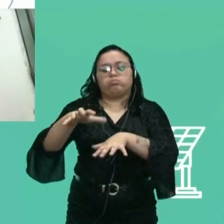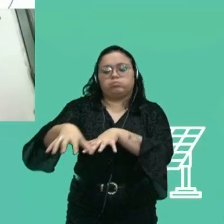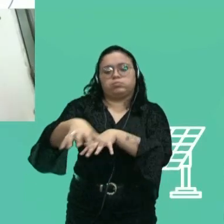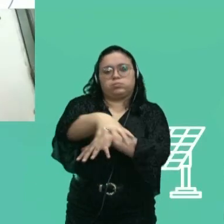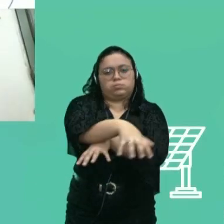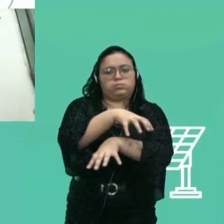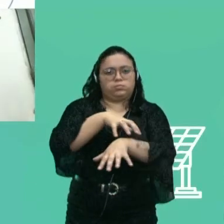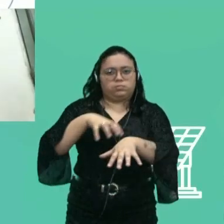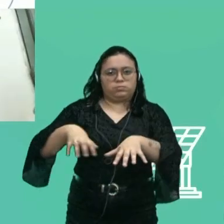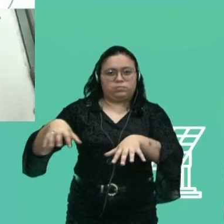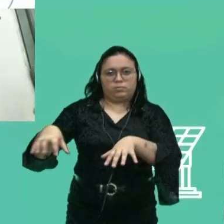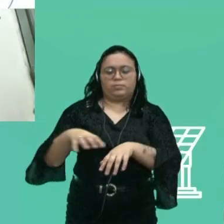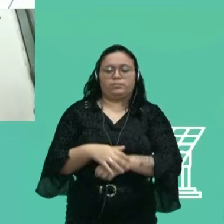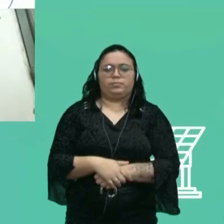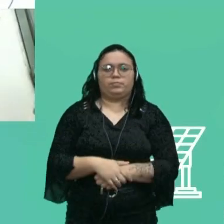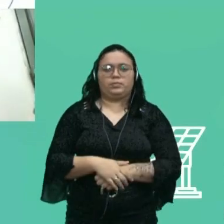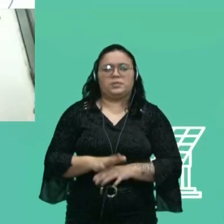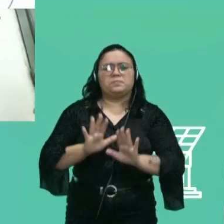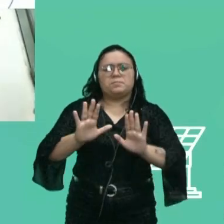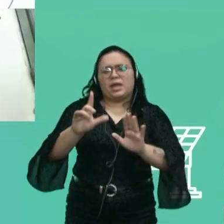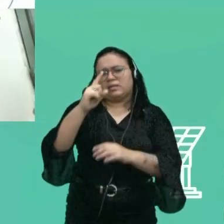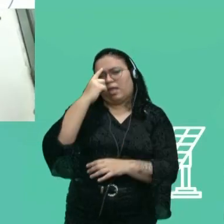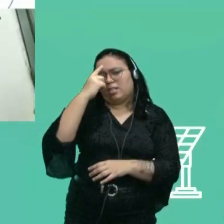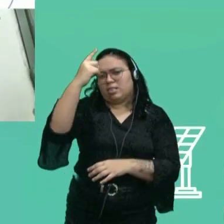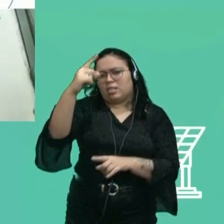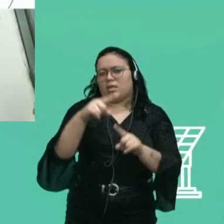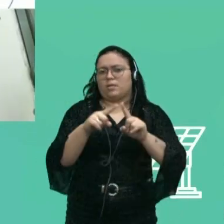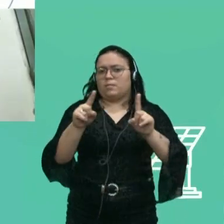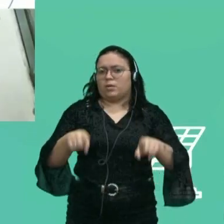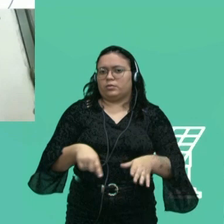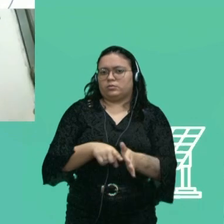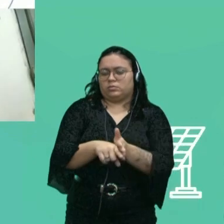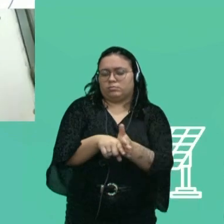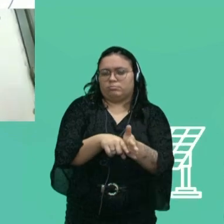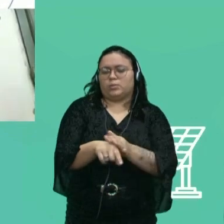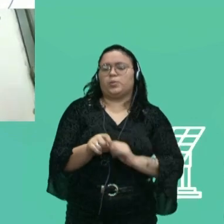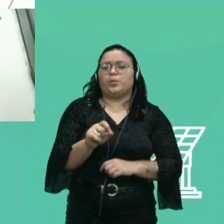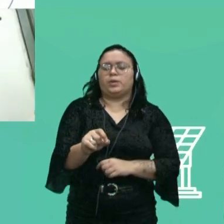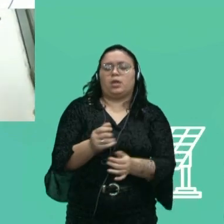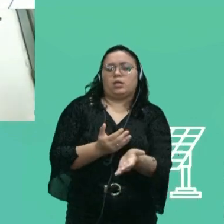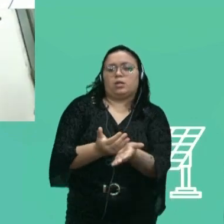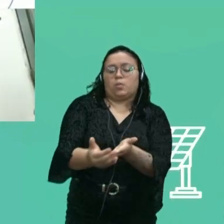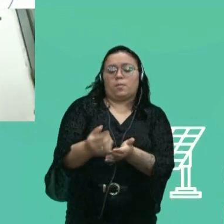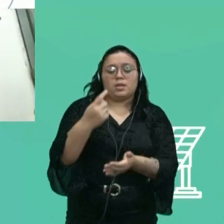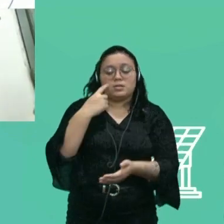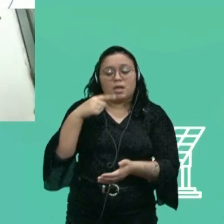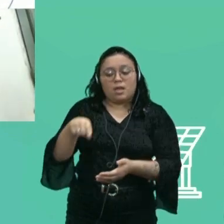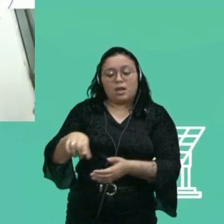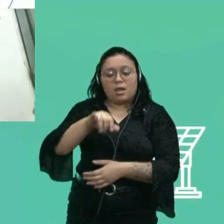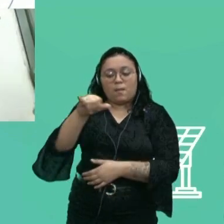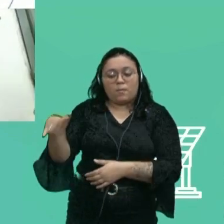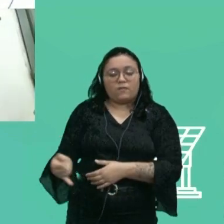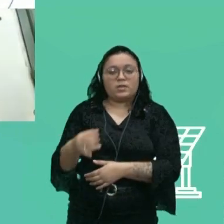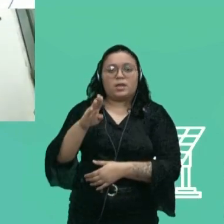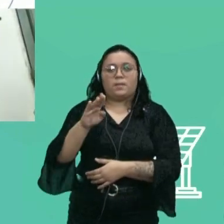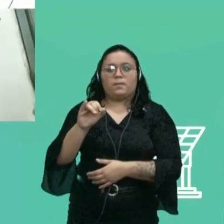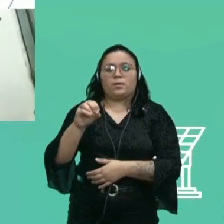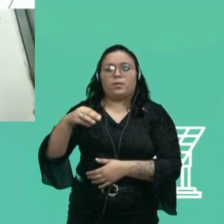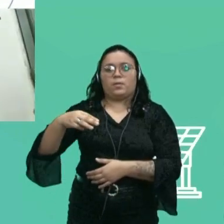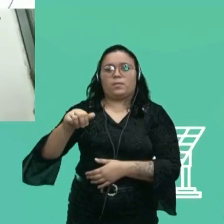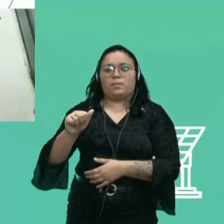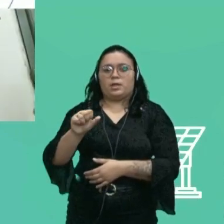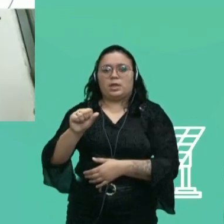Bem, a ideia do projeto de pesquisa seria partir do reaproveitamento da fonte de biomassa proveniente de